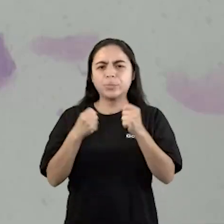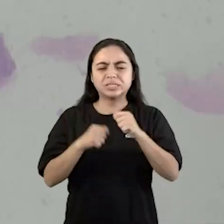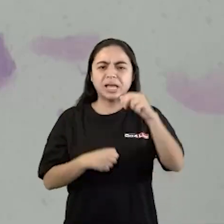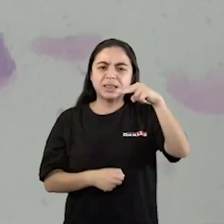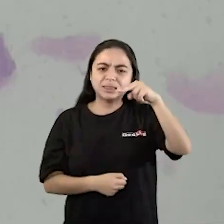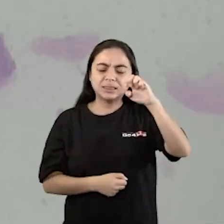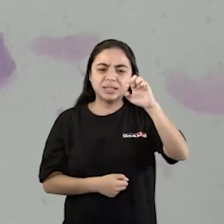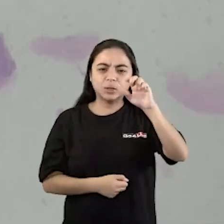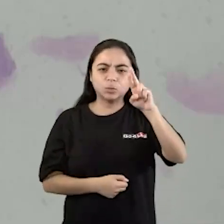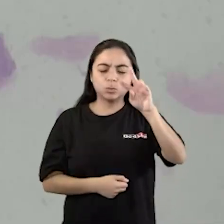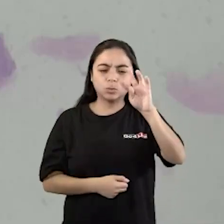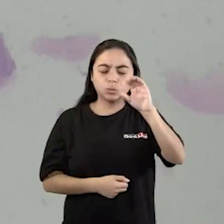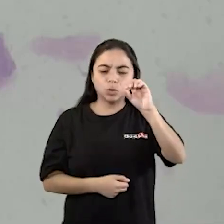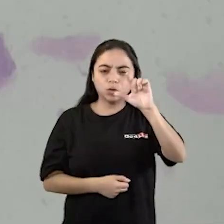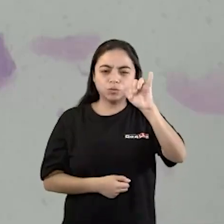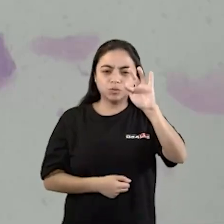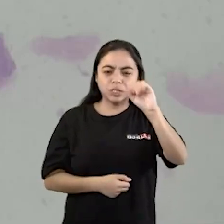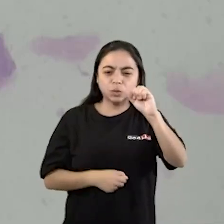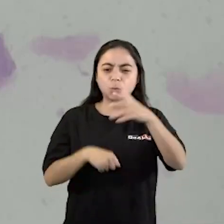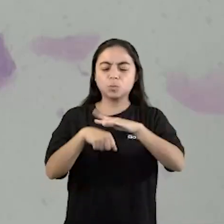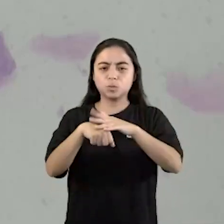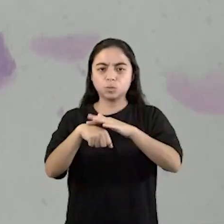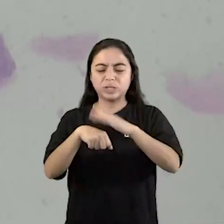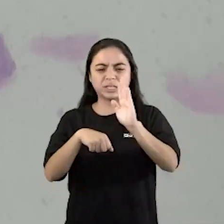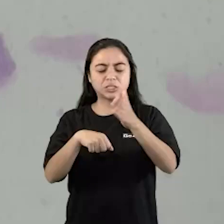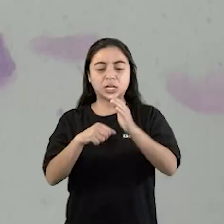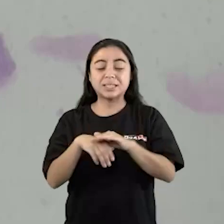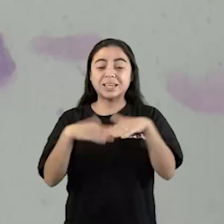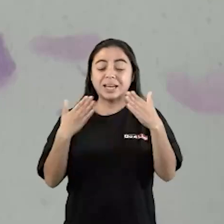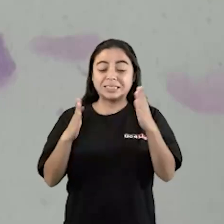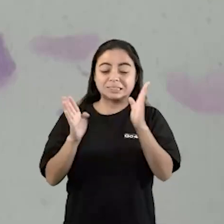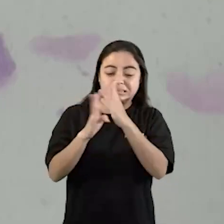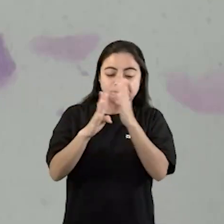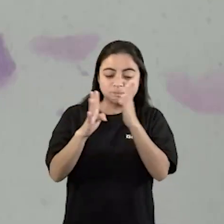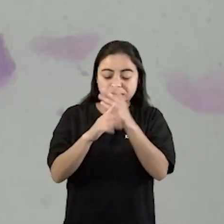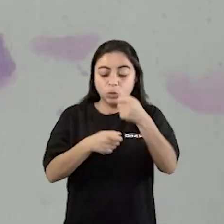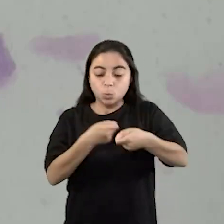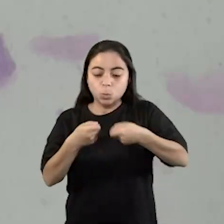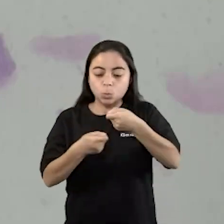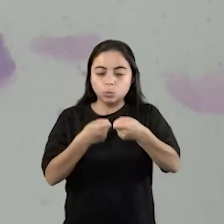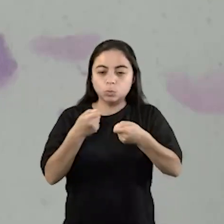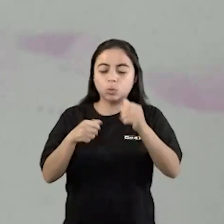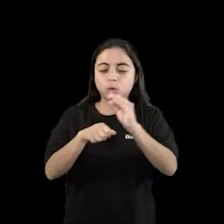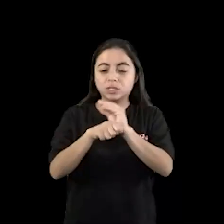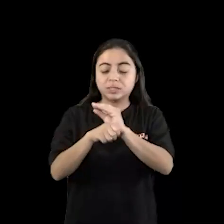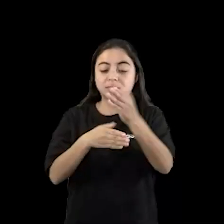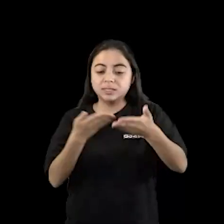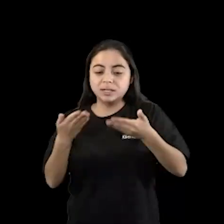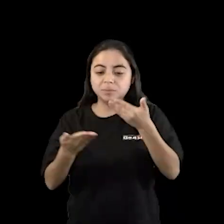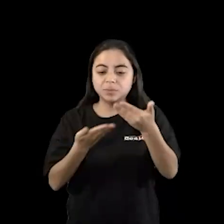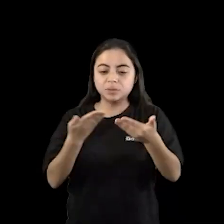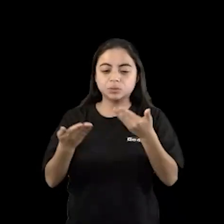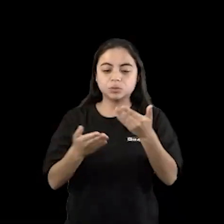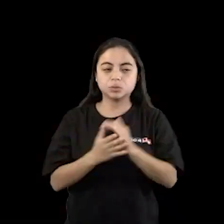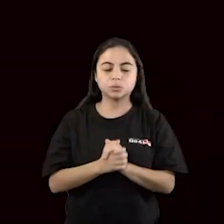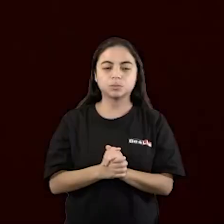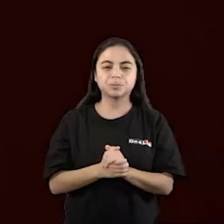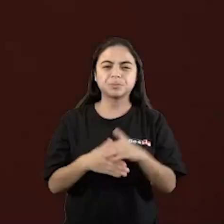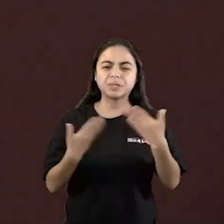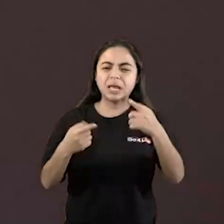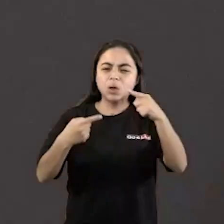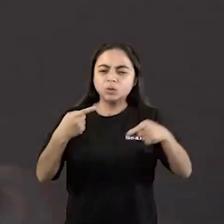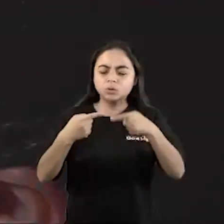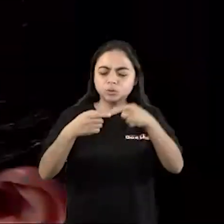uma infecção. E isso atrapalha o nosso processo de controle terapêutico. Bom, se a gente chegar até a objetiva